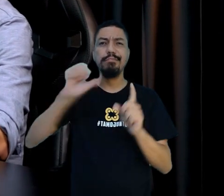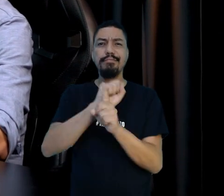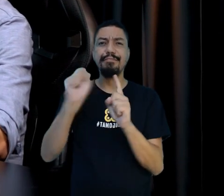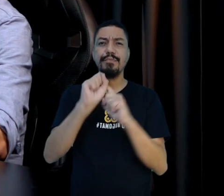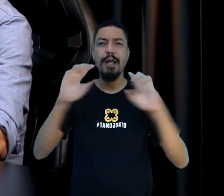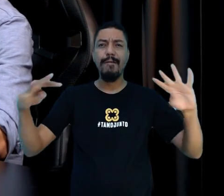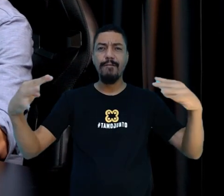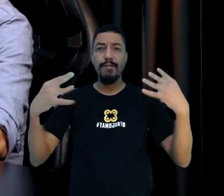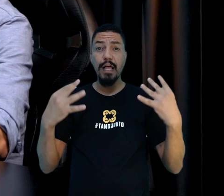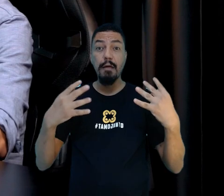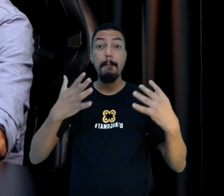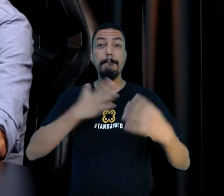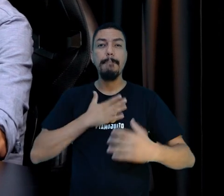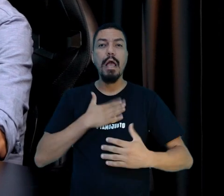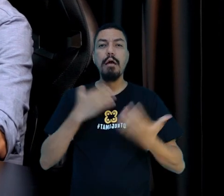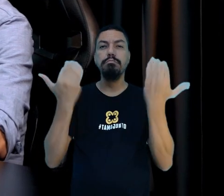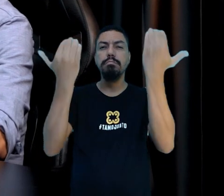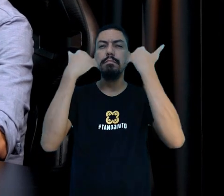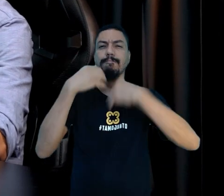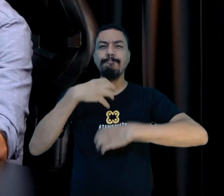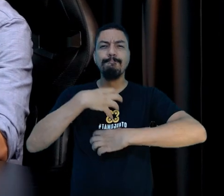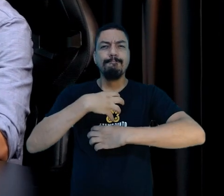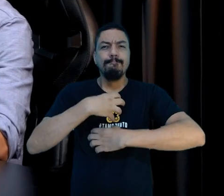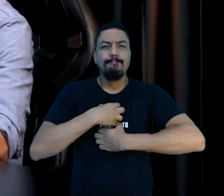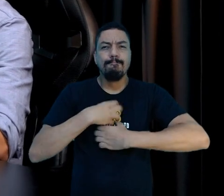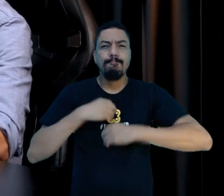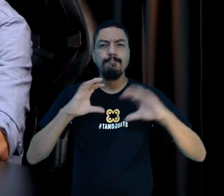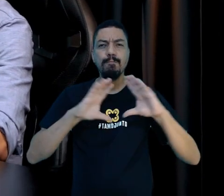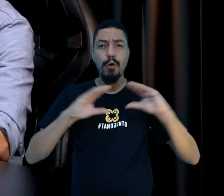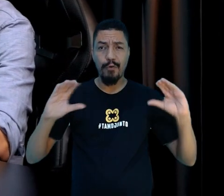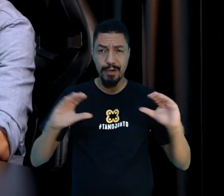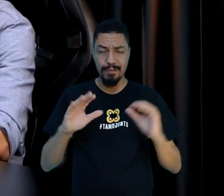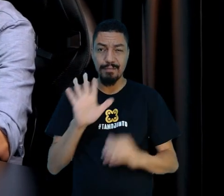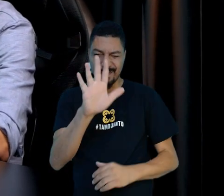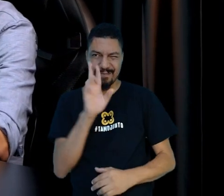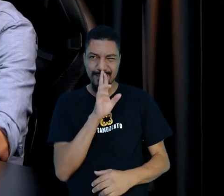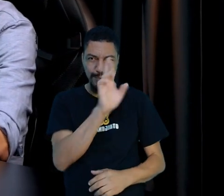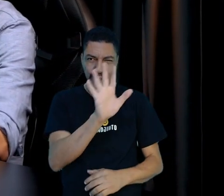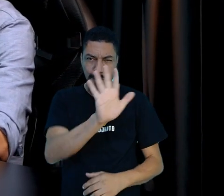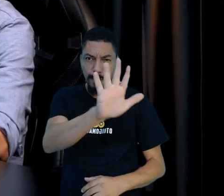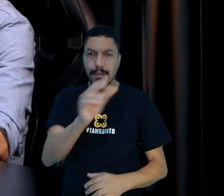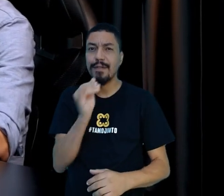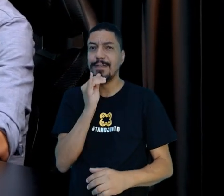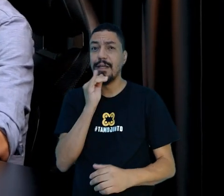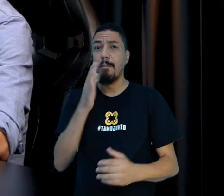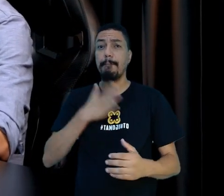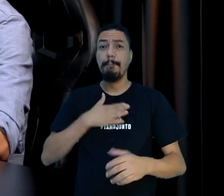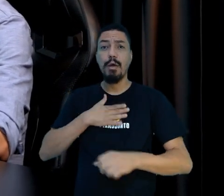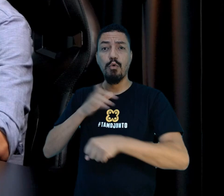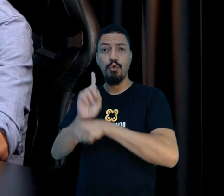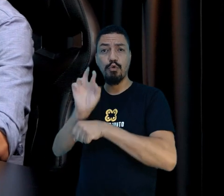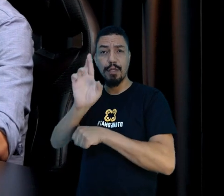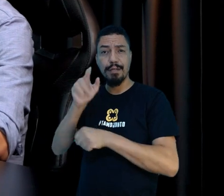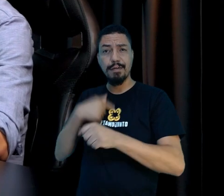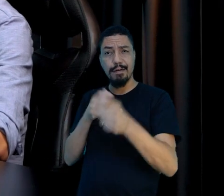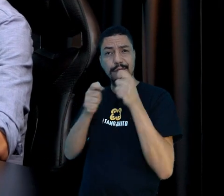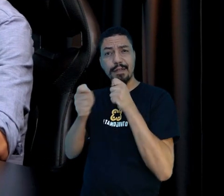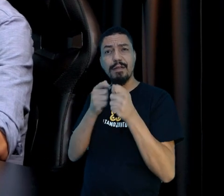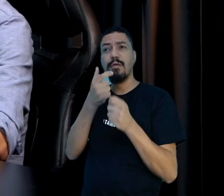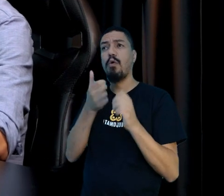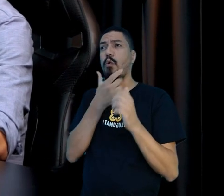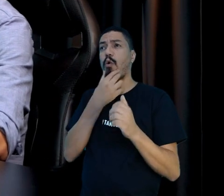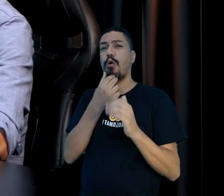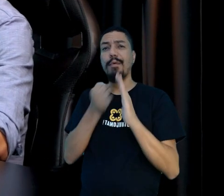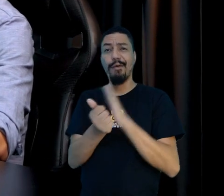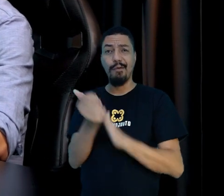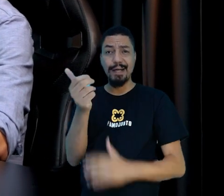mas é o que ela é para ela, né? Então já vou responder a sua pergunta, mas só um exemplo, por exemplo, no meu doutorado, né, eu entrevistei